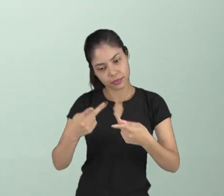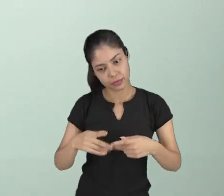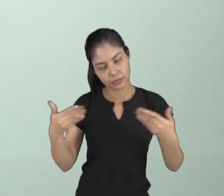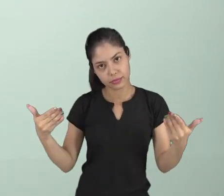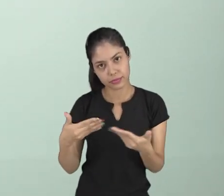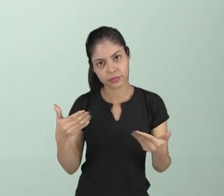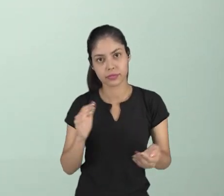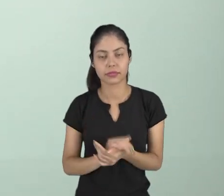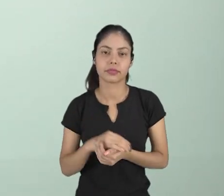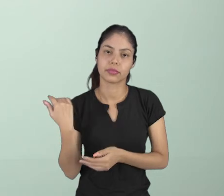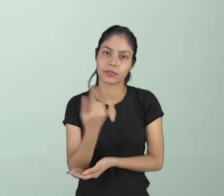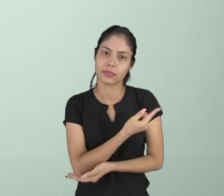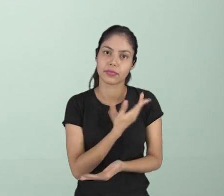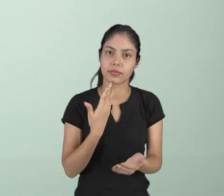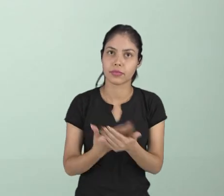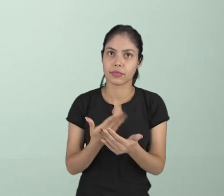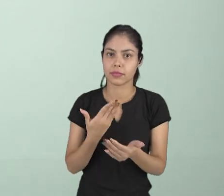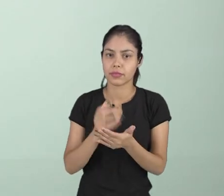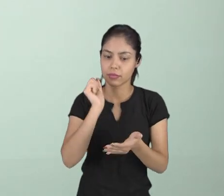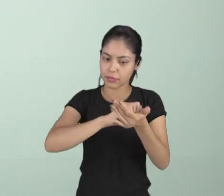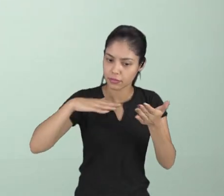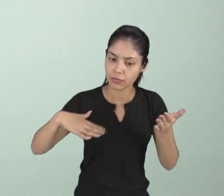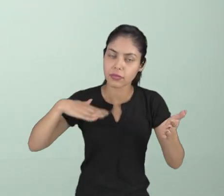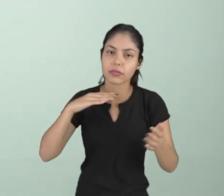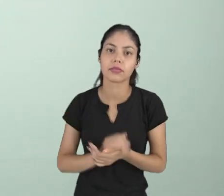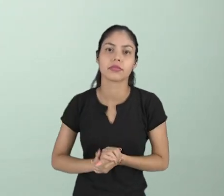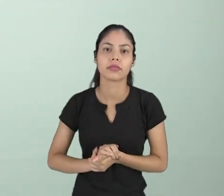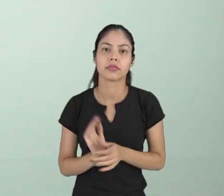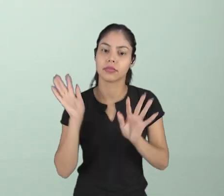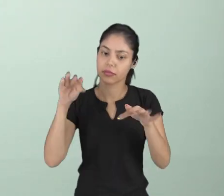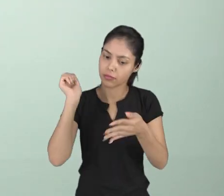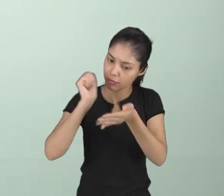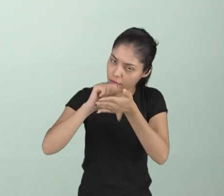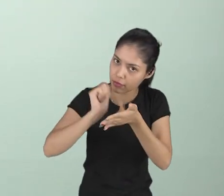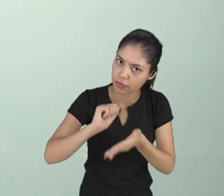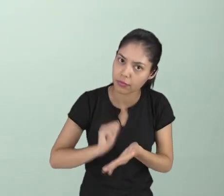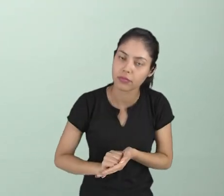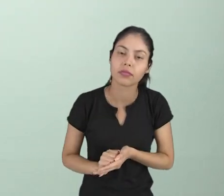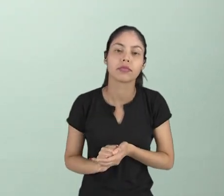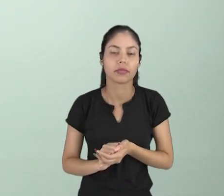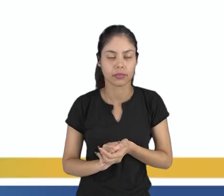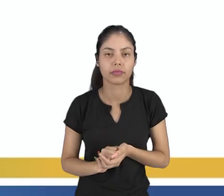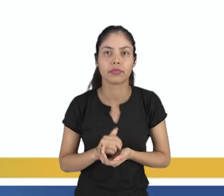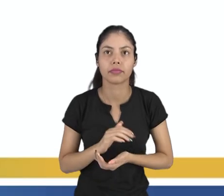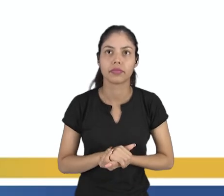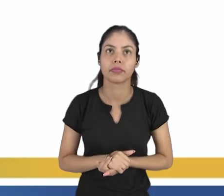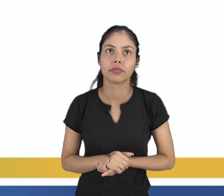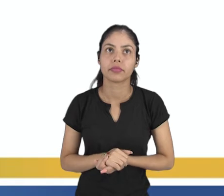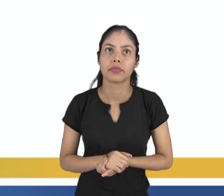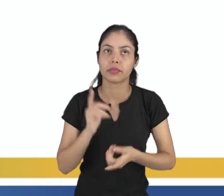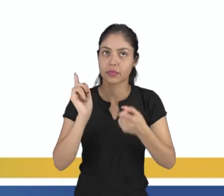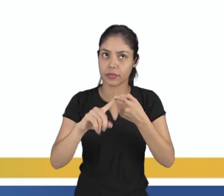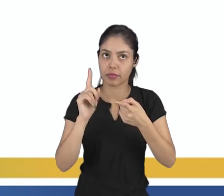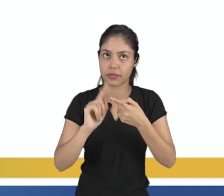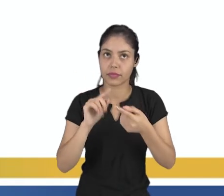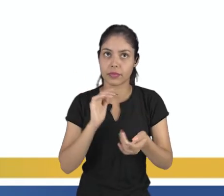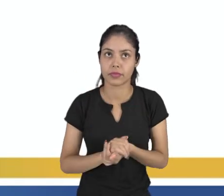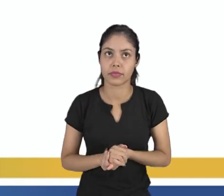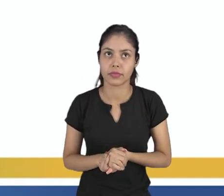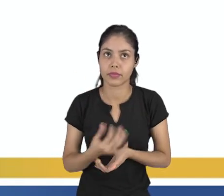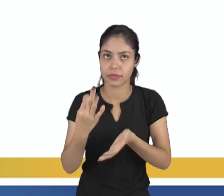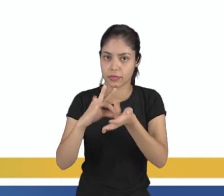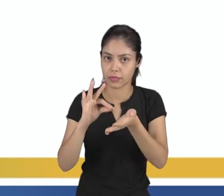então para nossa tarefinha do dia. Eu quero que você anote então as questões do nosso Exercitando. A primeira questão,